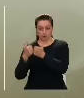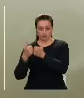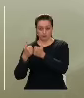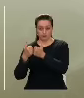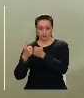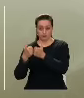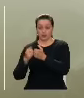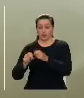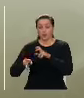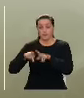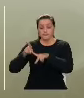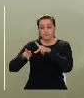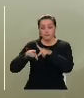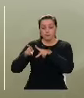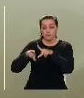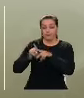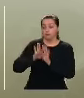e,